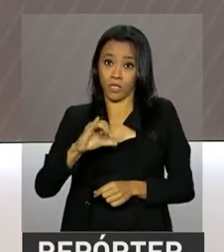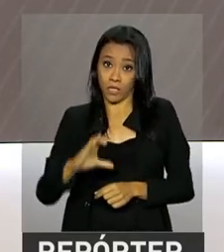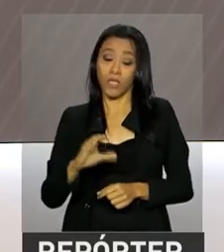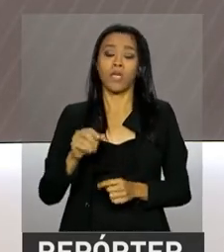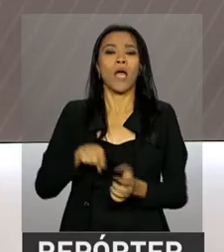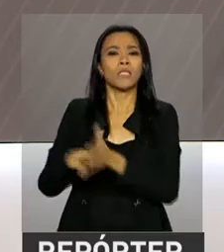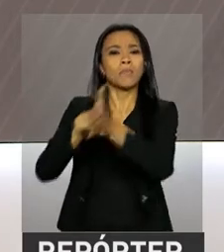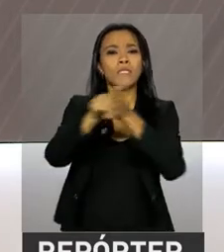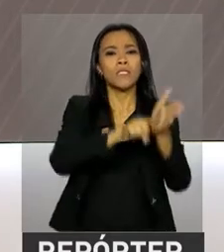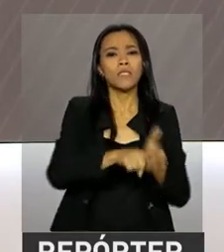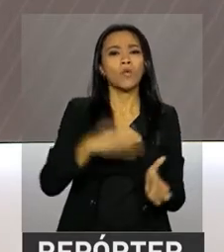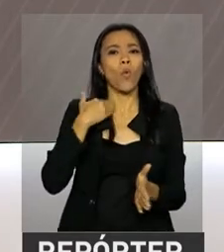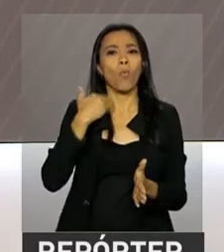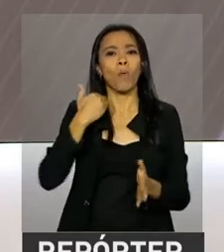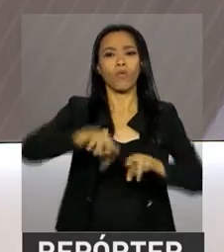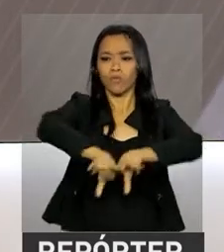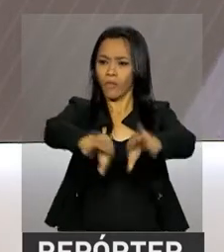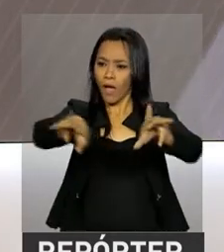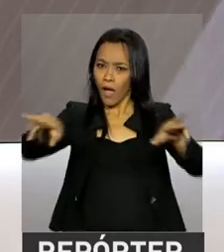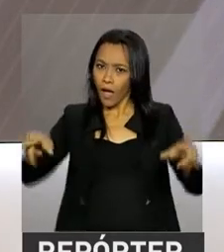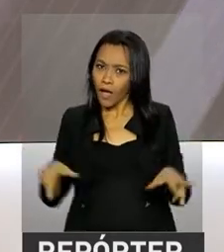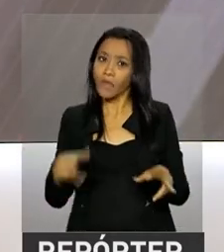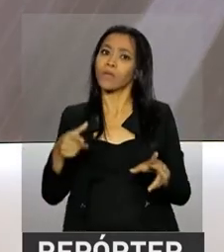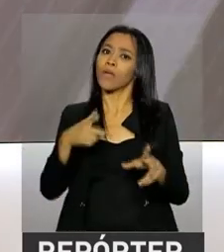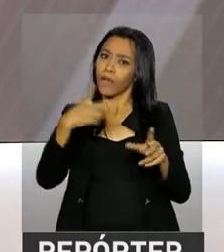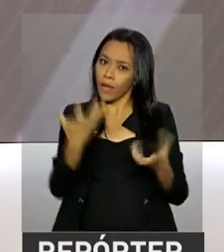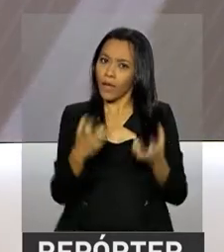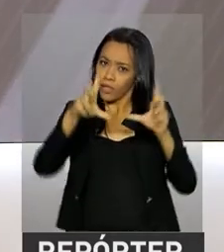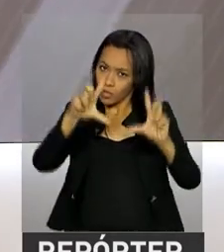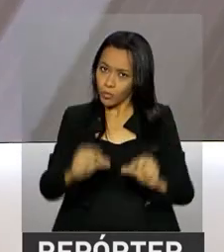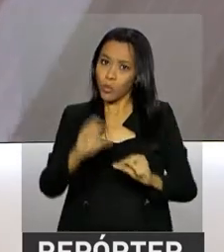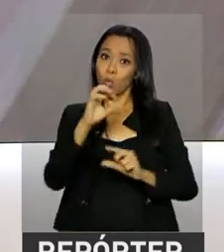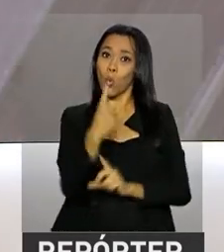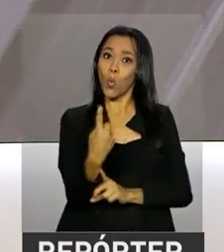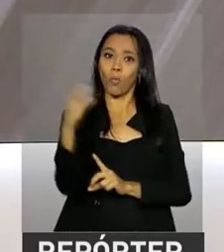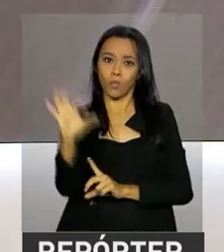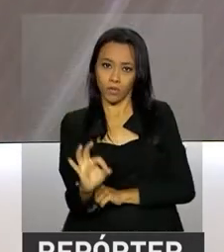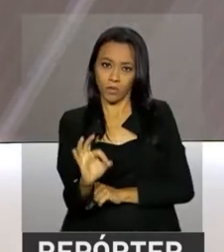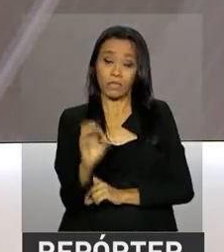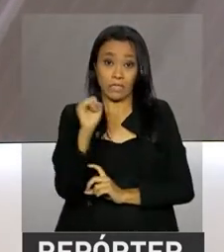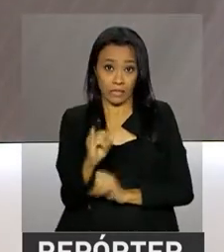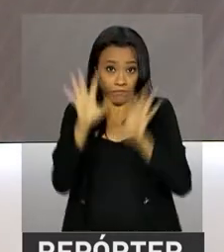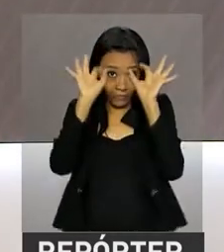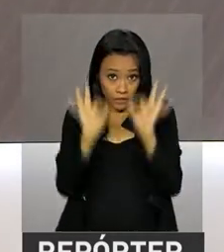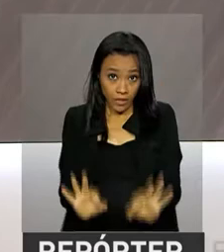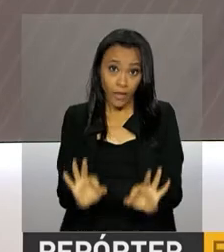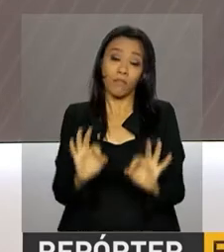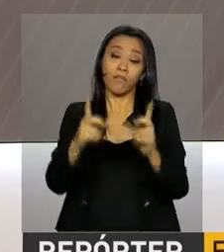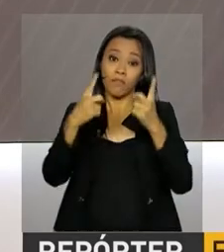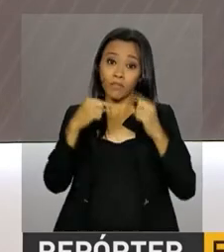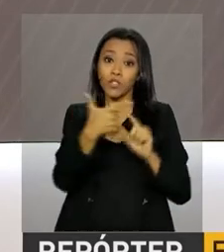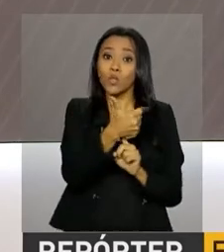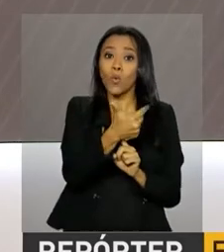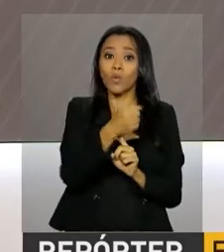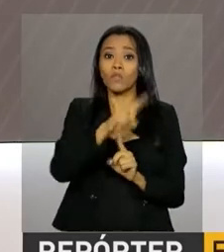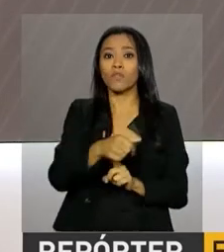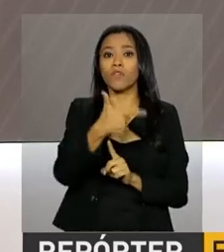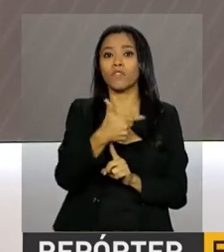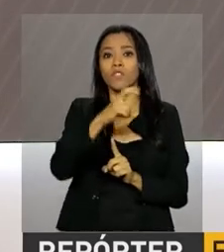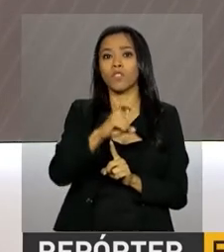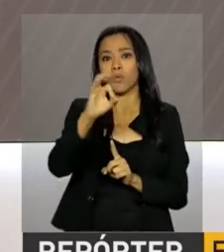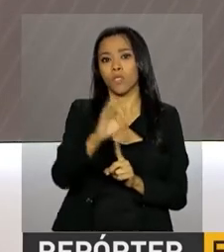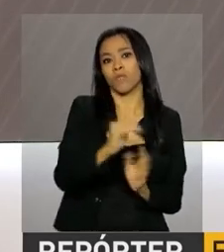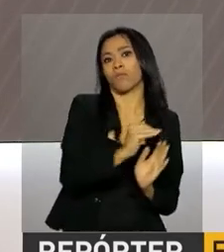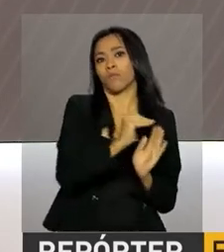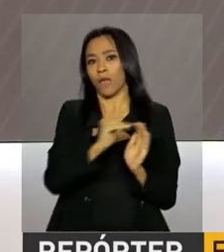pelo banco central esperam uma redução de 1 ponto percentual se confirmada a taxa vai cair de 12,25 por